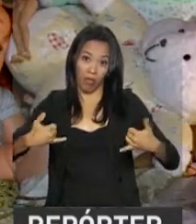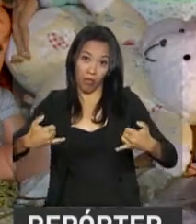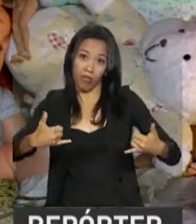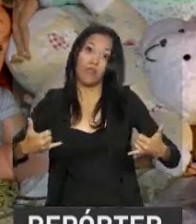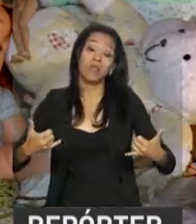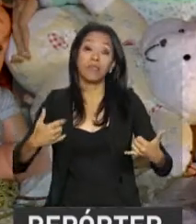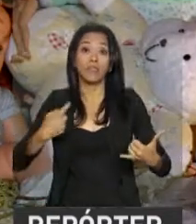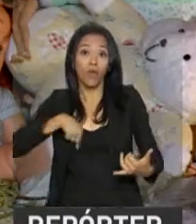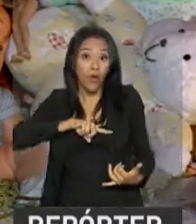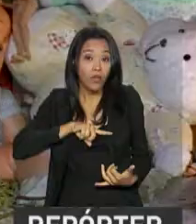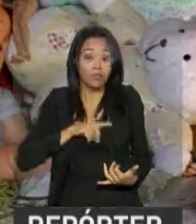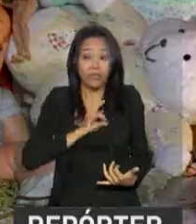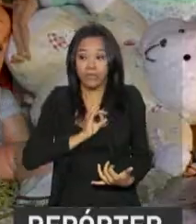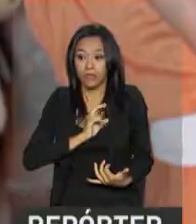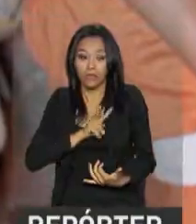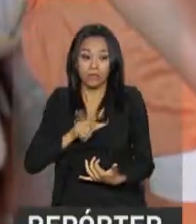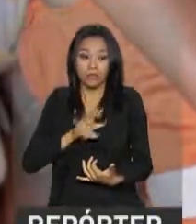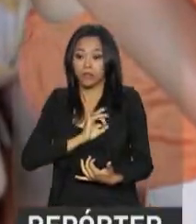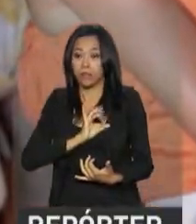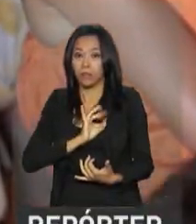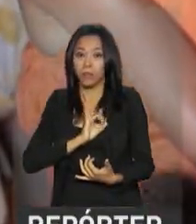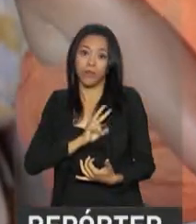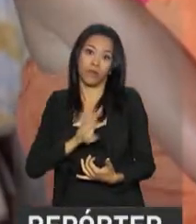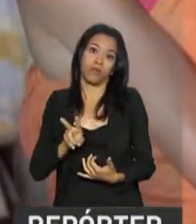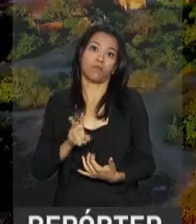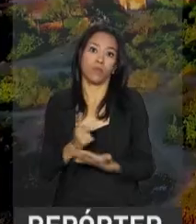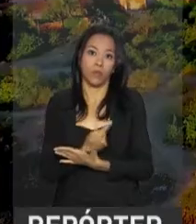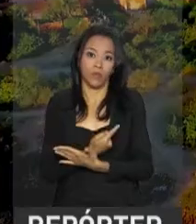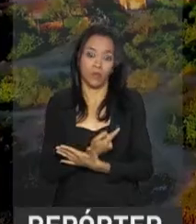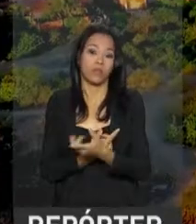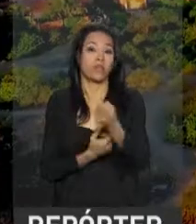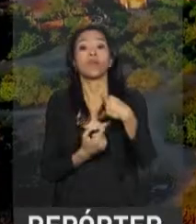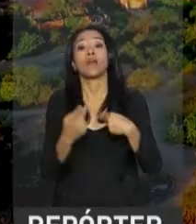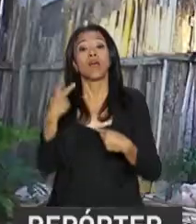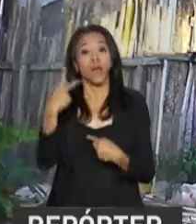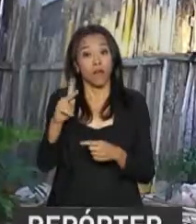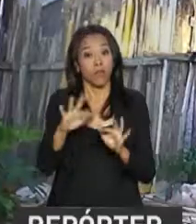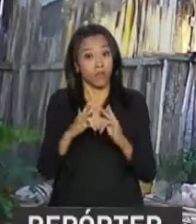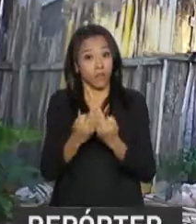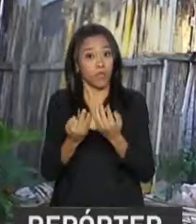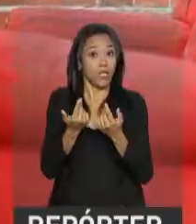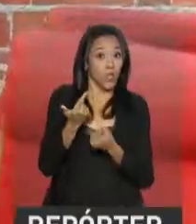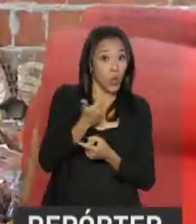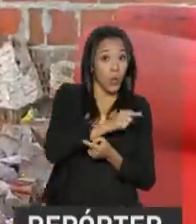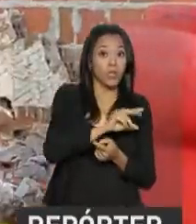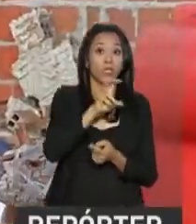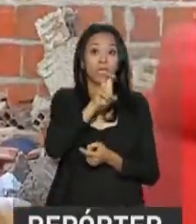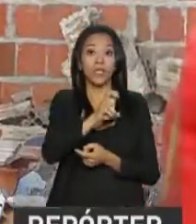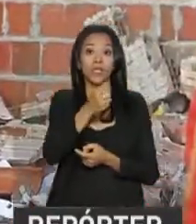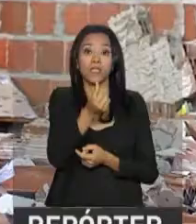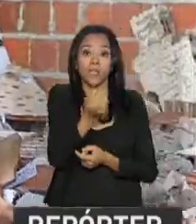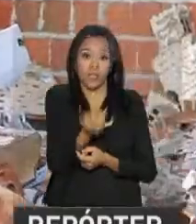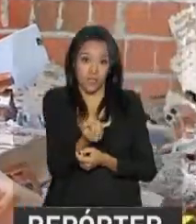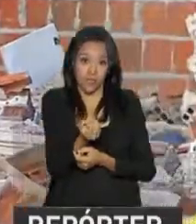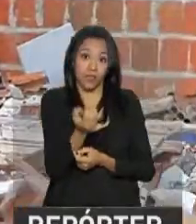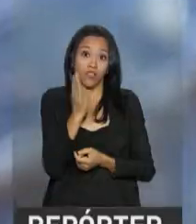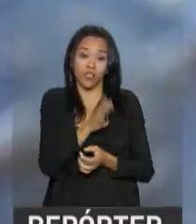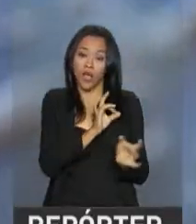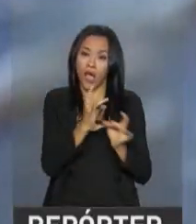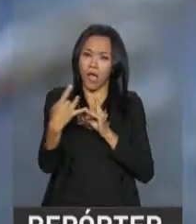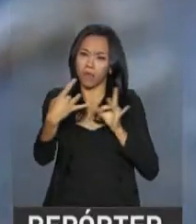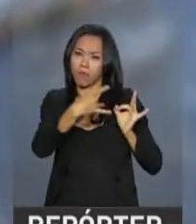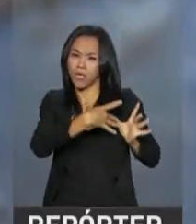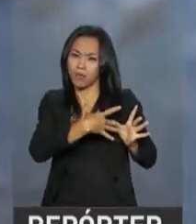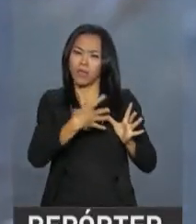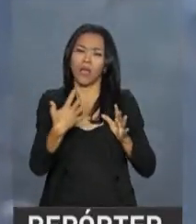a primeira recessiva mas a família dela e outras 560 estão prestes a deixar para trás a violência